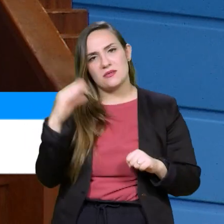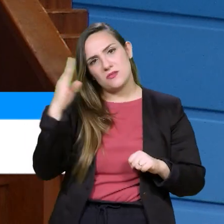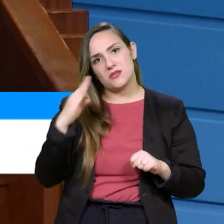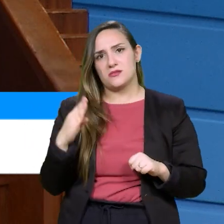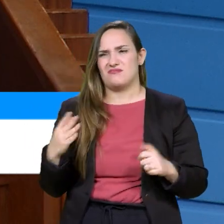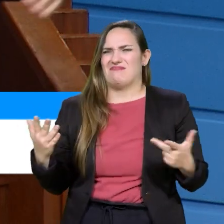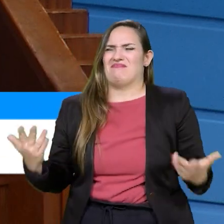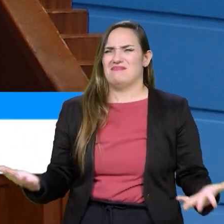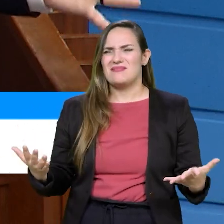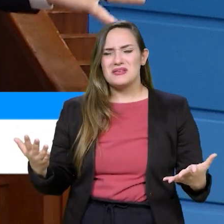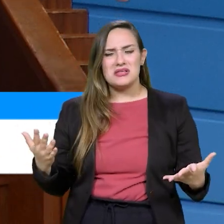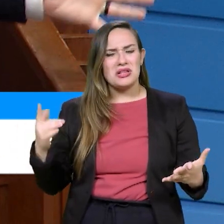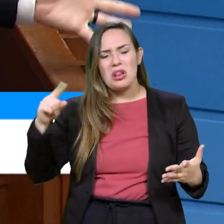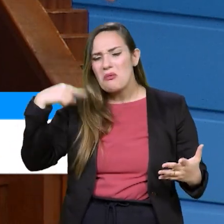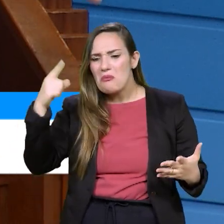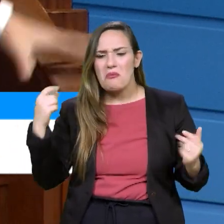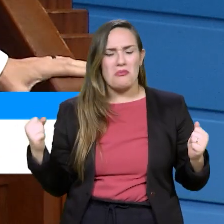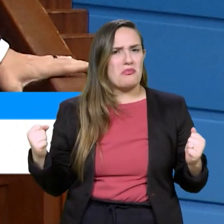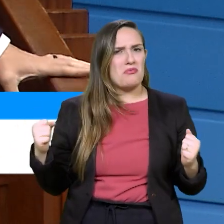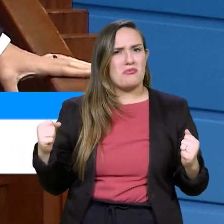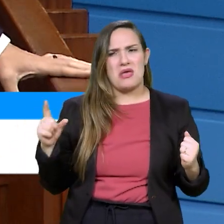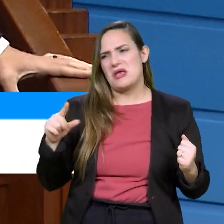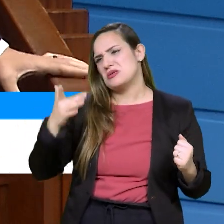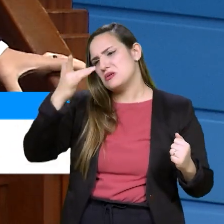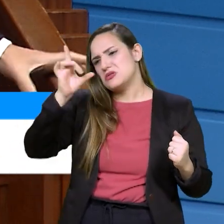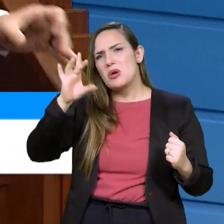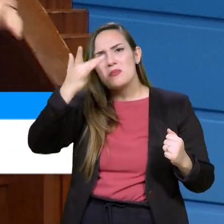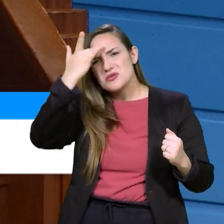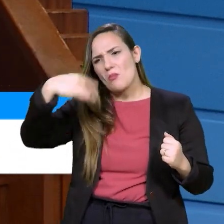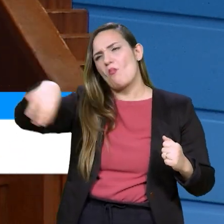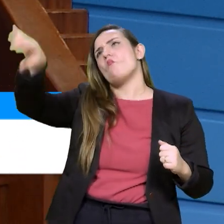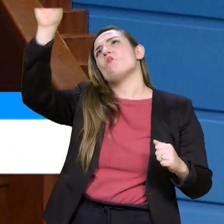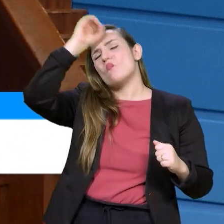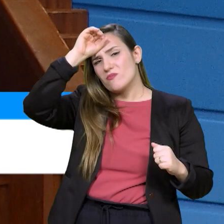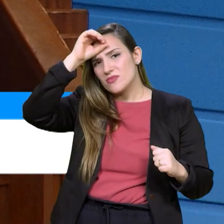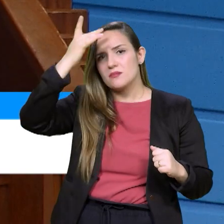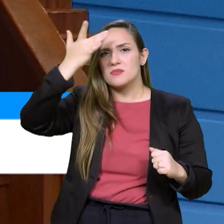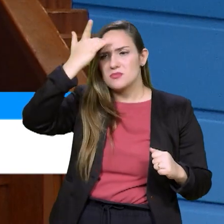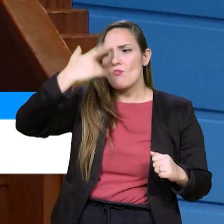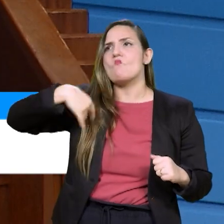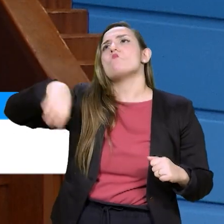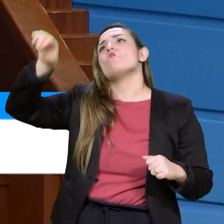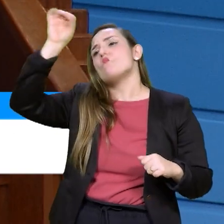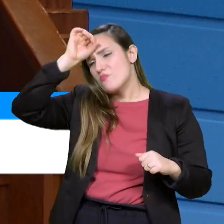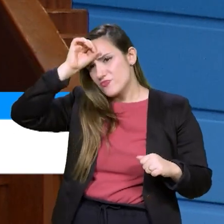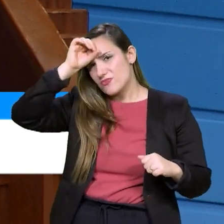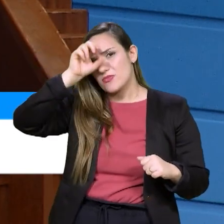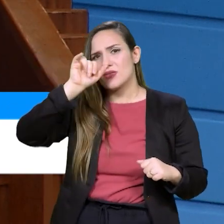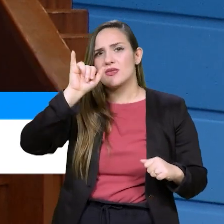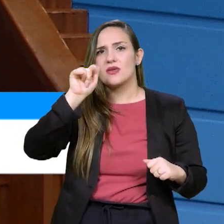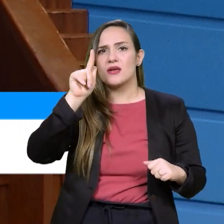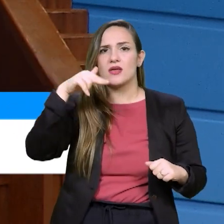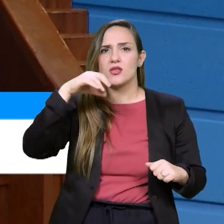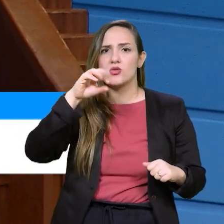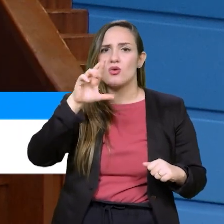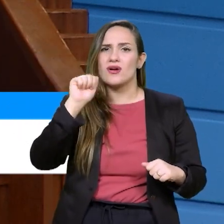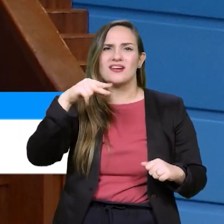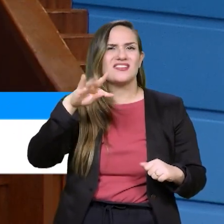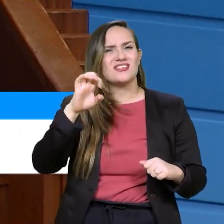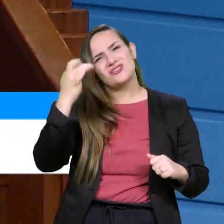é comunista, o Lula vai implantar o comunismo no Brasil. Que absurdo que é esse? É só um ignorante,